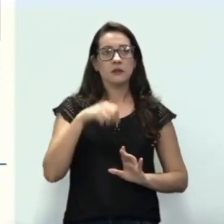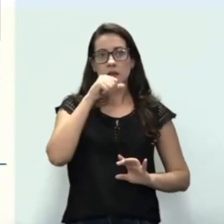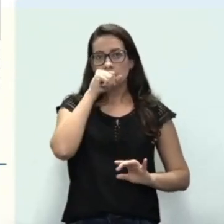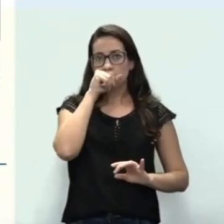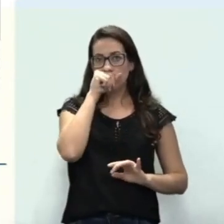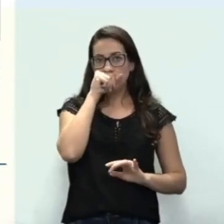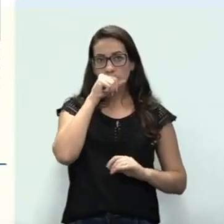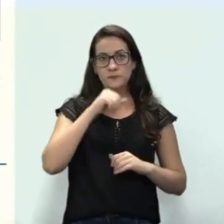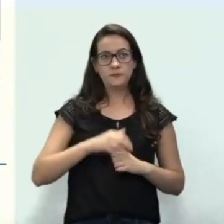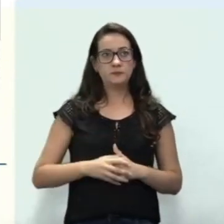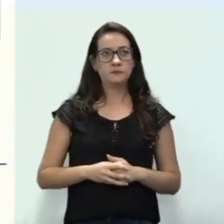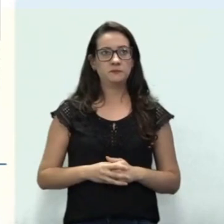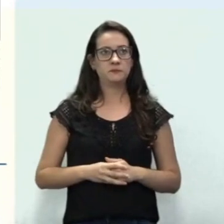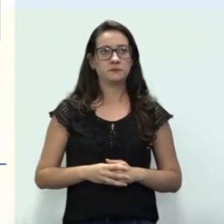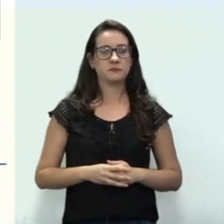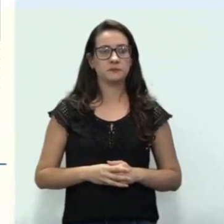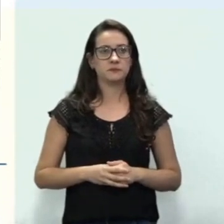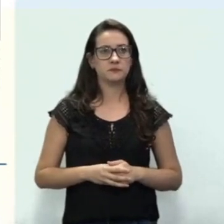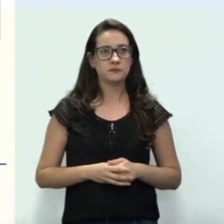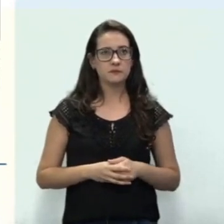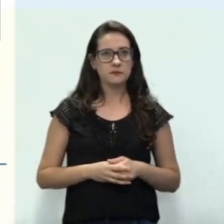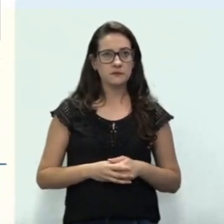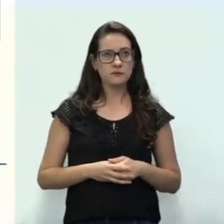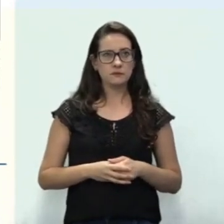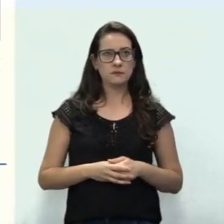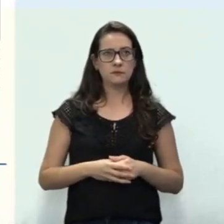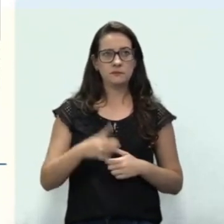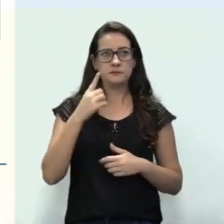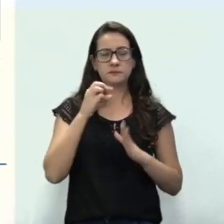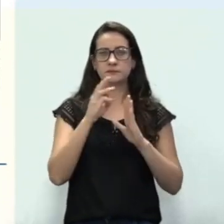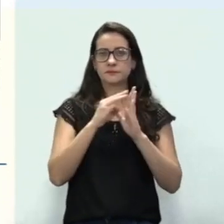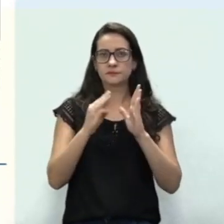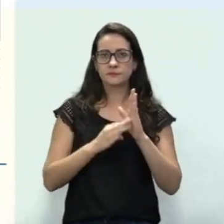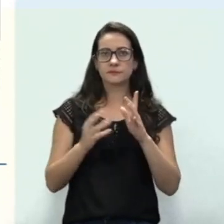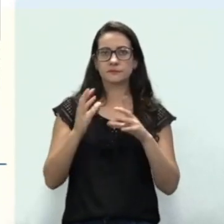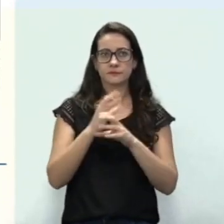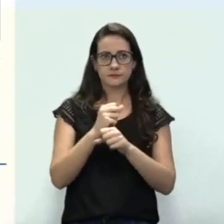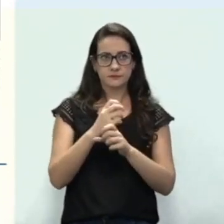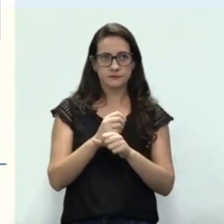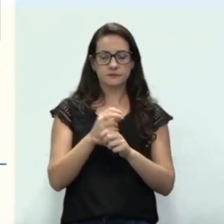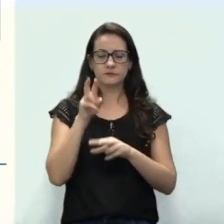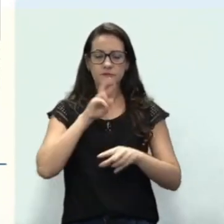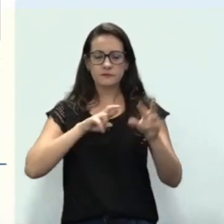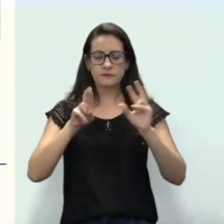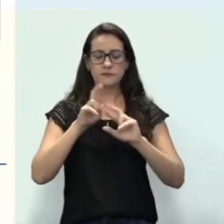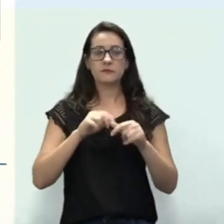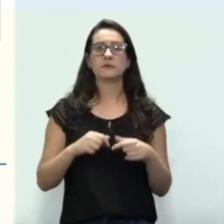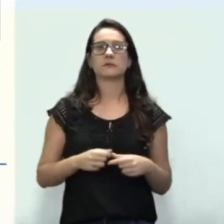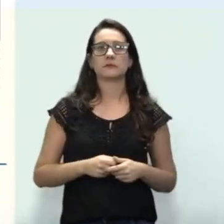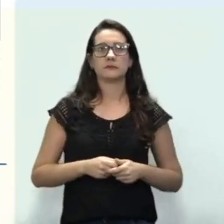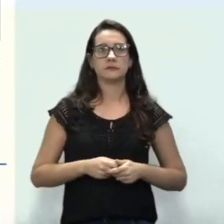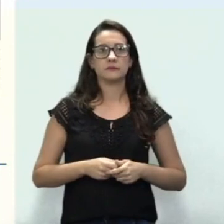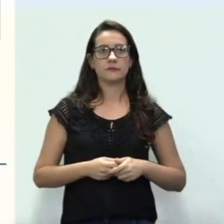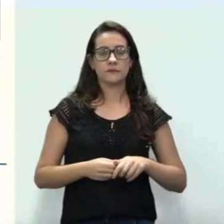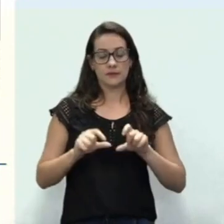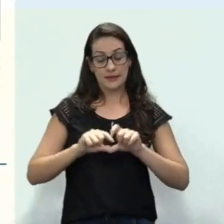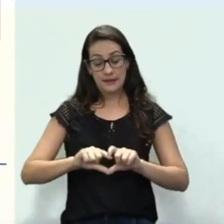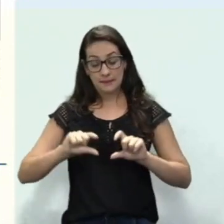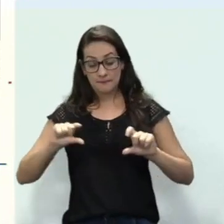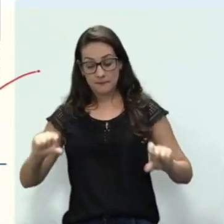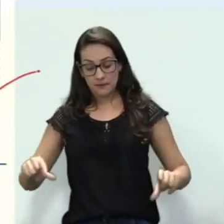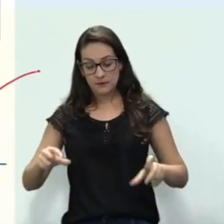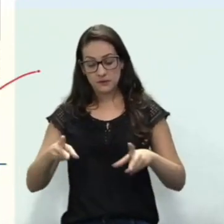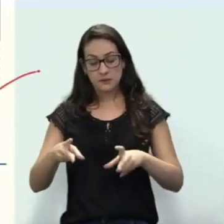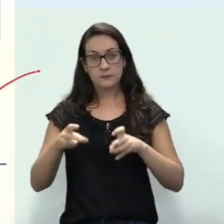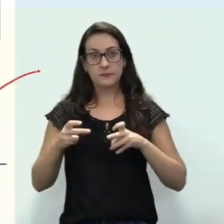deslocar, esse é o modelo de cálculo que a gente utiliza, né, de verificação, Então, na parte inferior, nós estamos